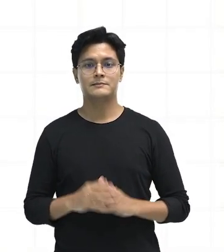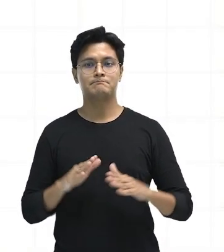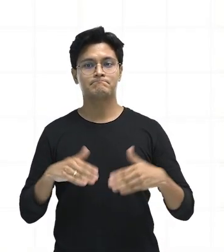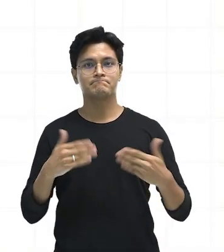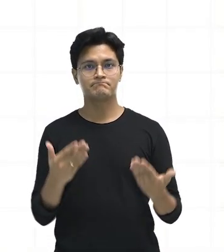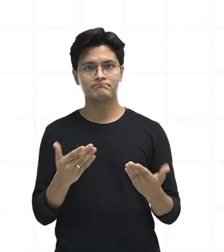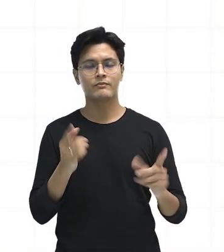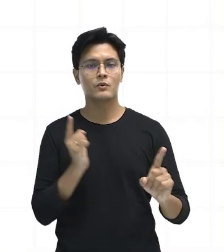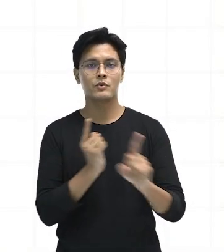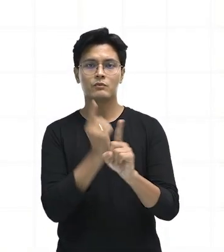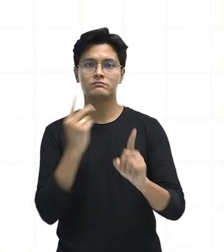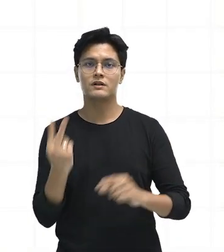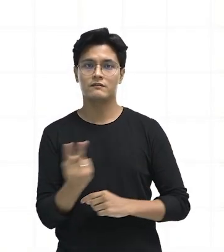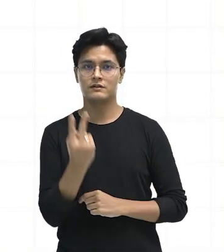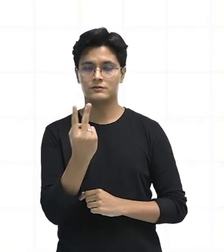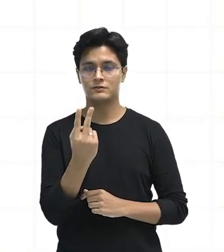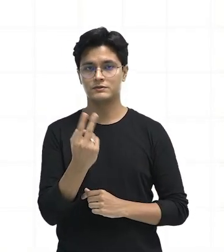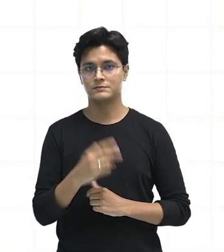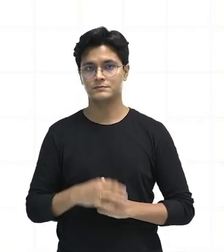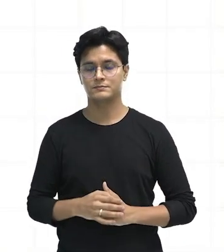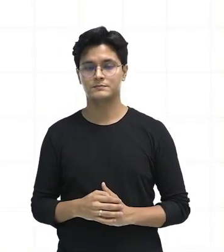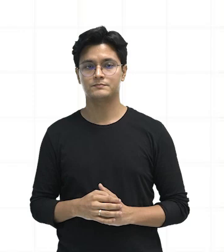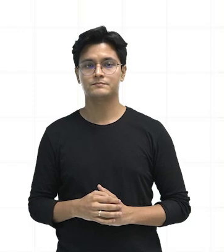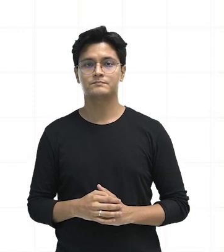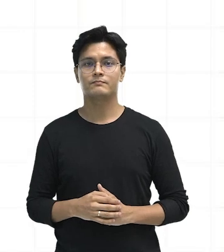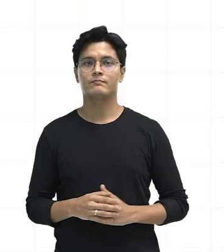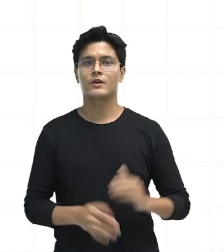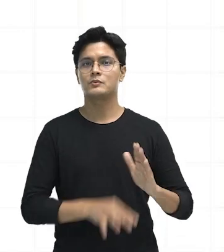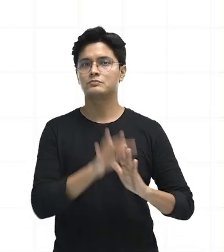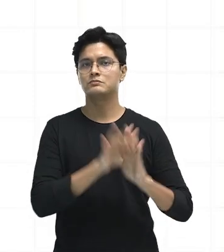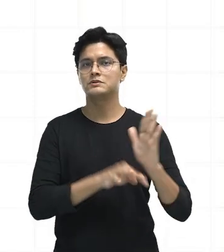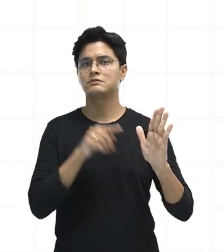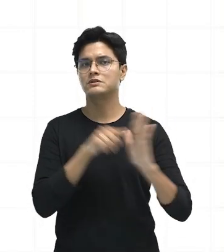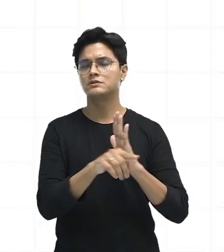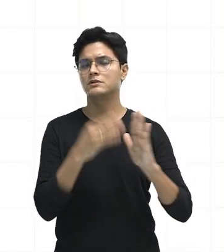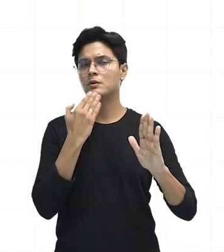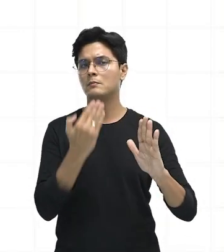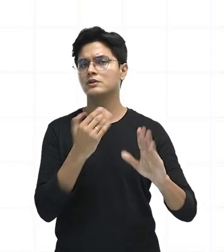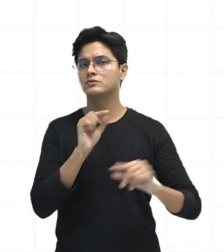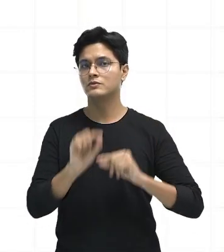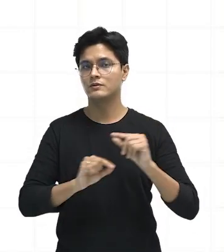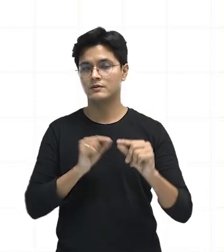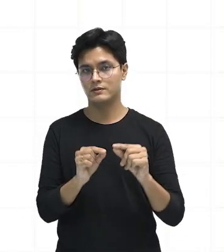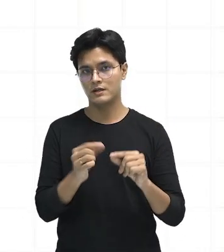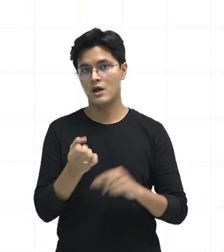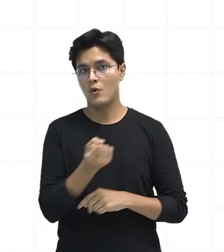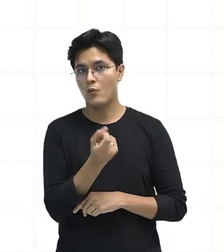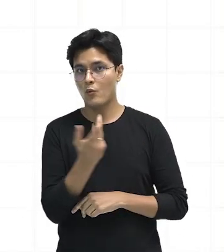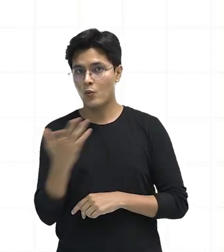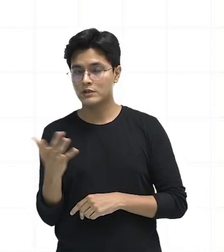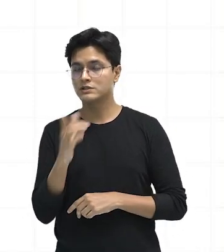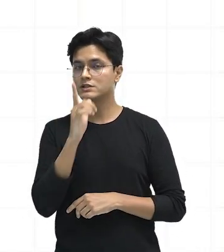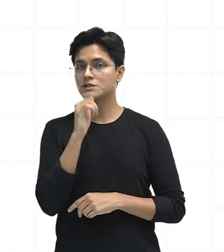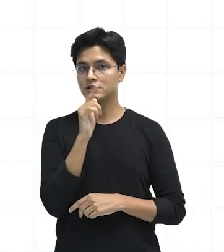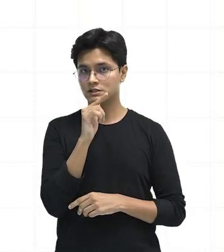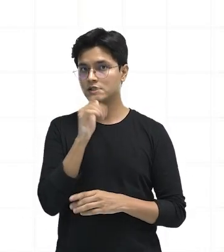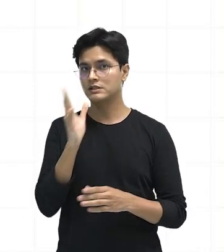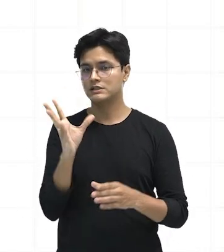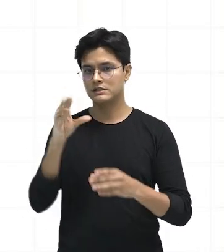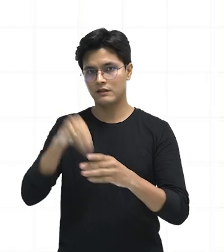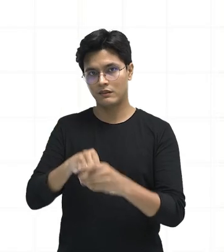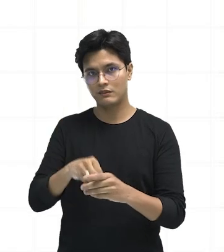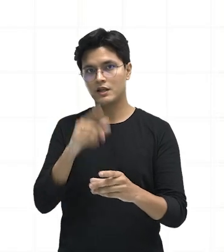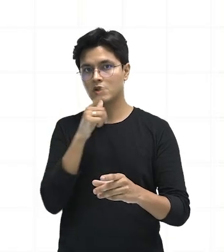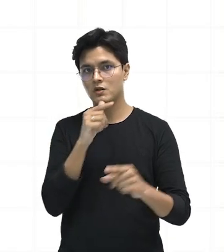Então, vamos identificar os valores, tá? A questão quer saber o seguinte, quantos litros de água cabem na piscina